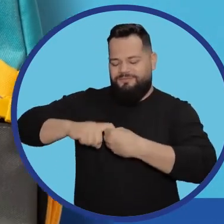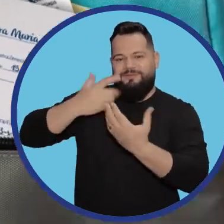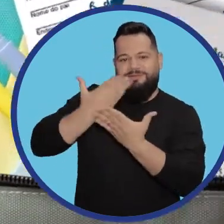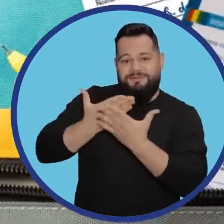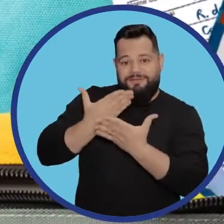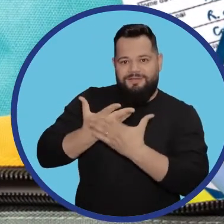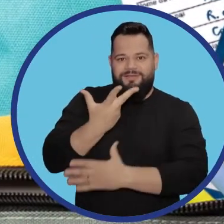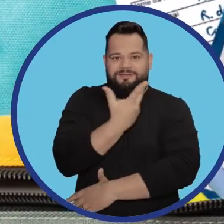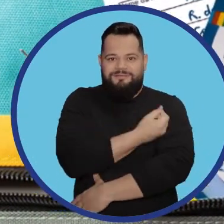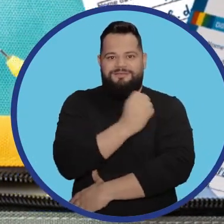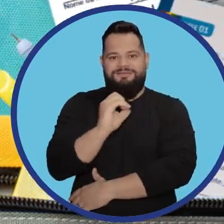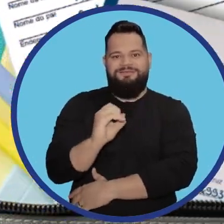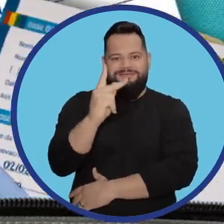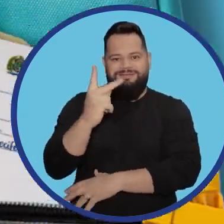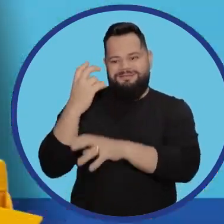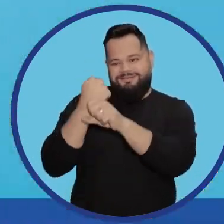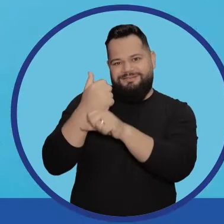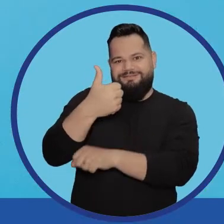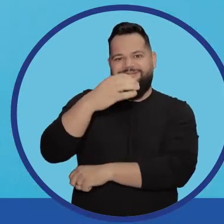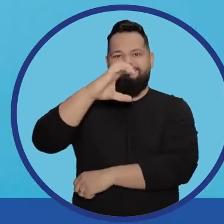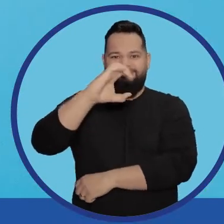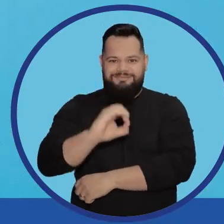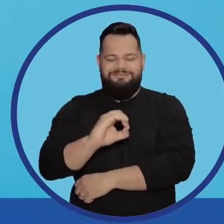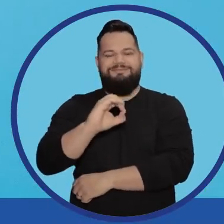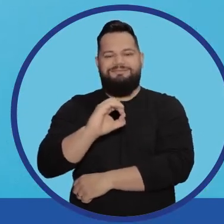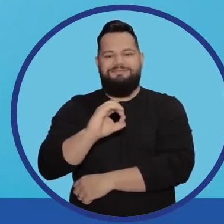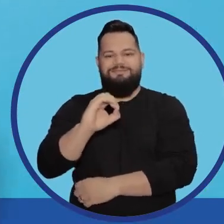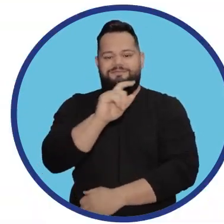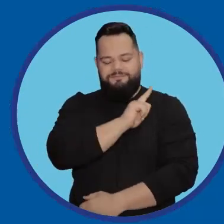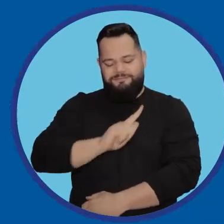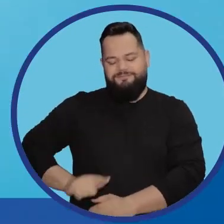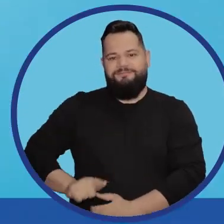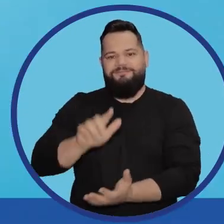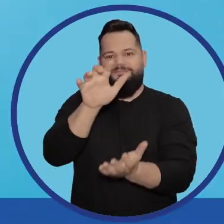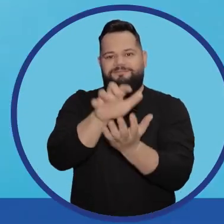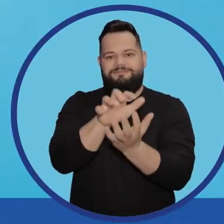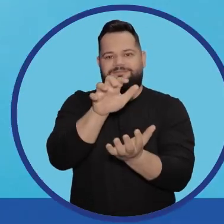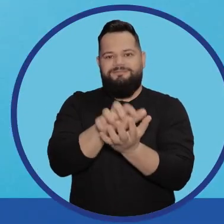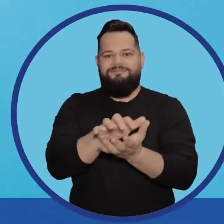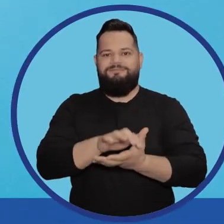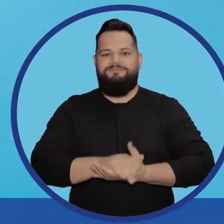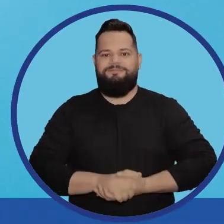aulas em animação gráfica. Vacina em dia é nota 10 na caderneta. Vinheta Governo do Estado de Pernambuco.